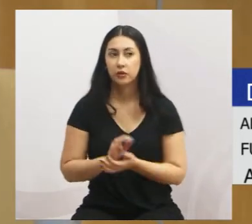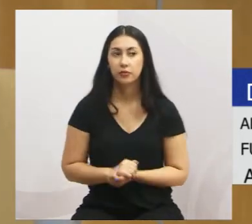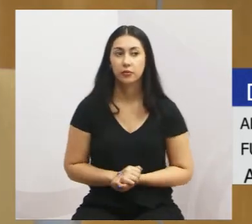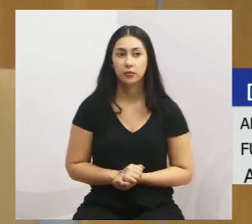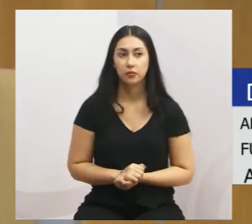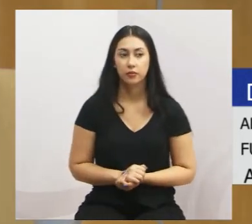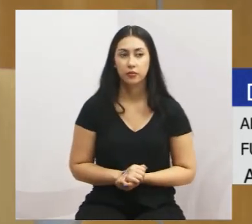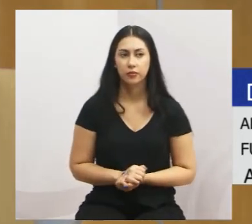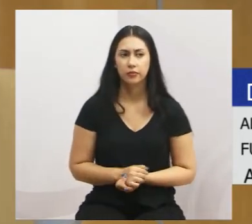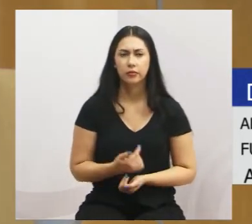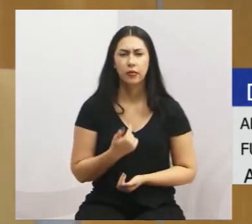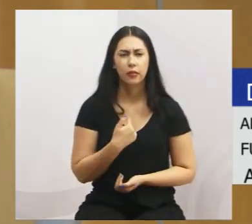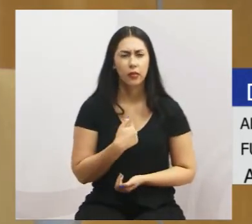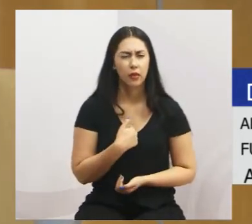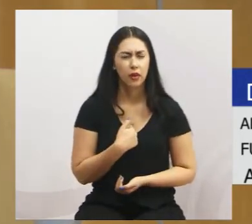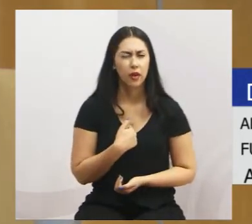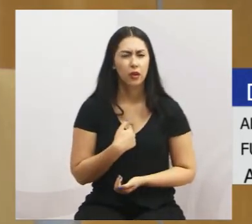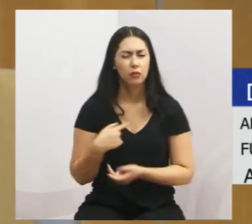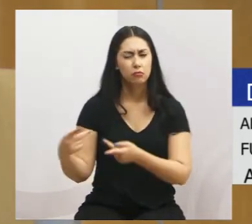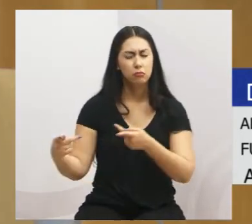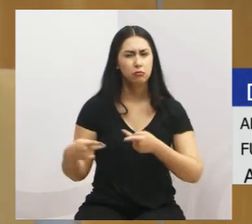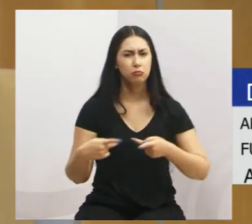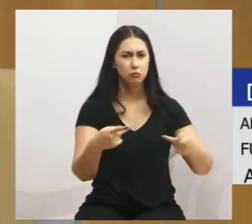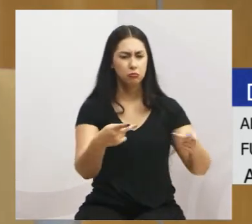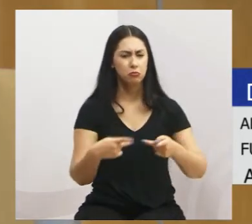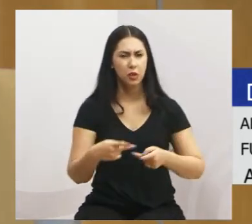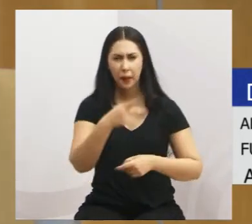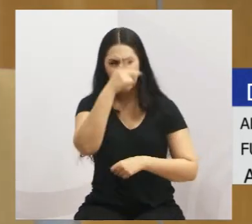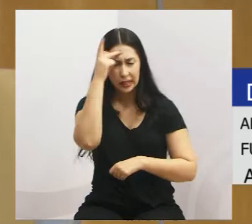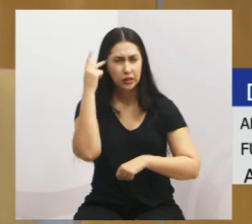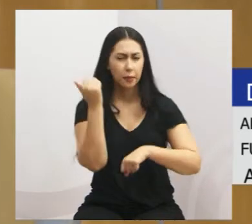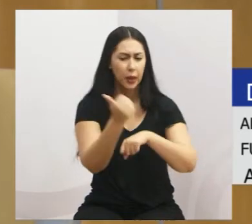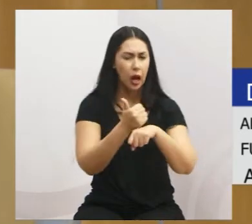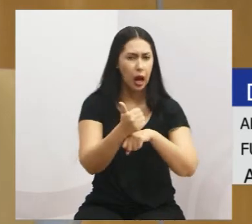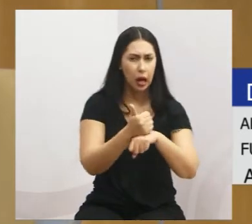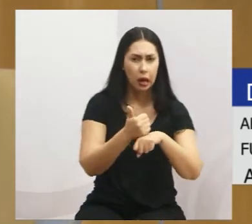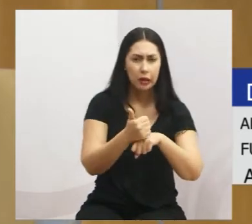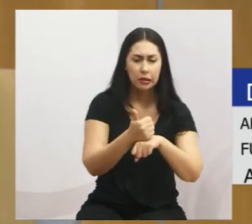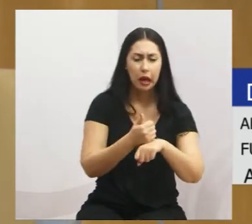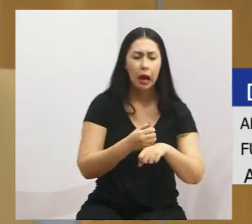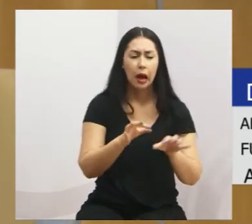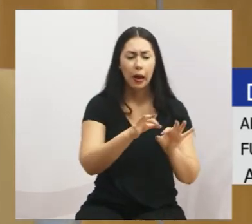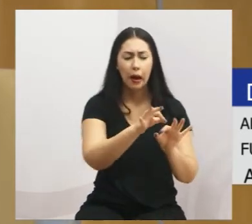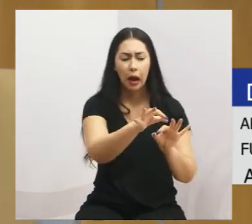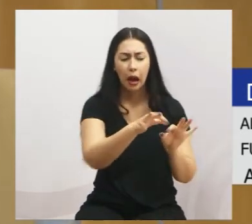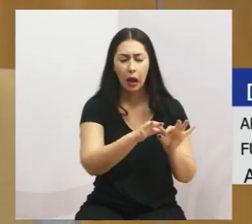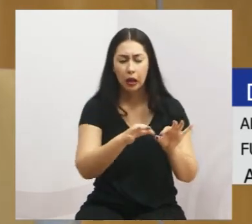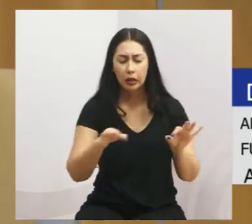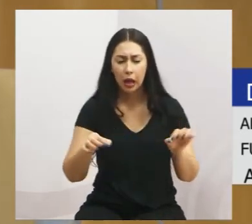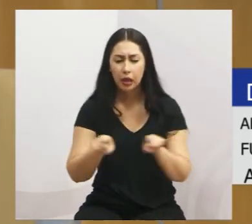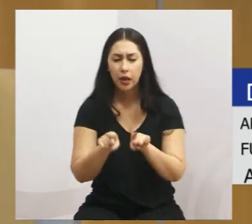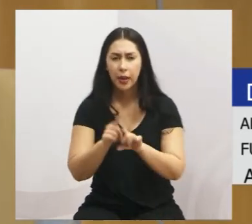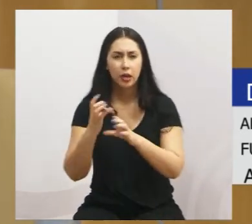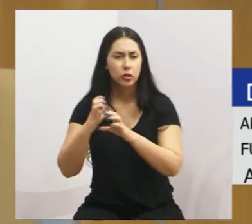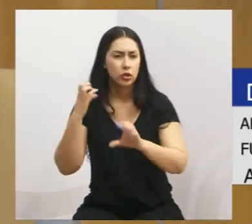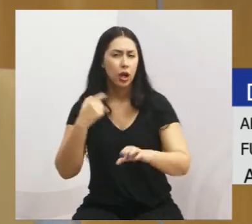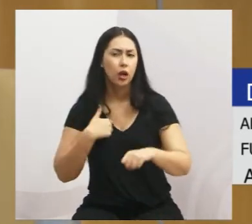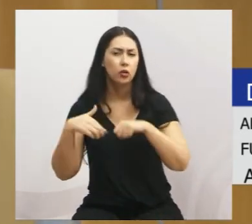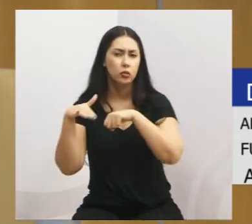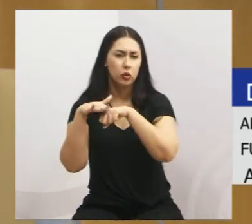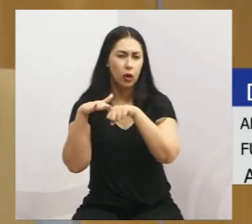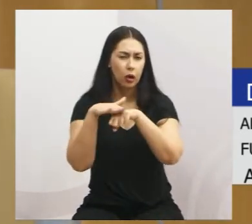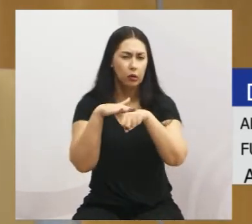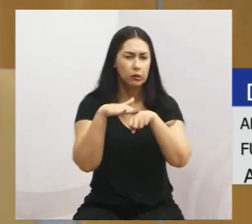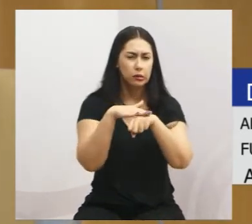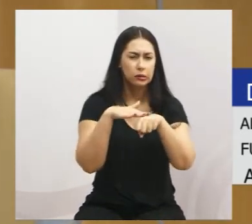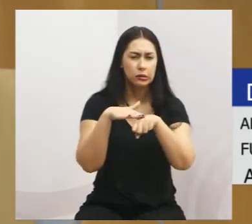E eu recebi alguns profissionais, arquitetos, engenheiros, conversei com bastante gente. Nós